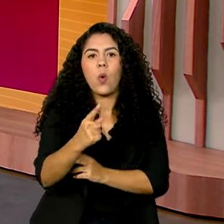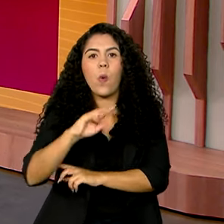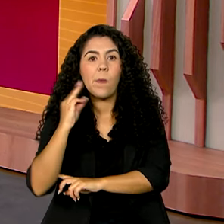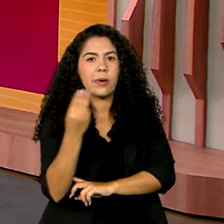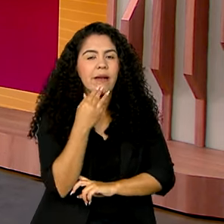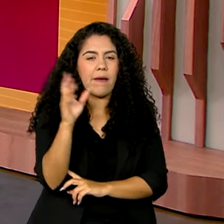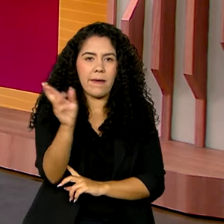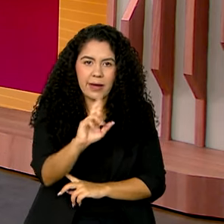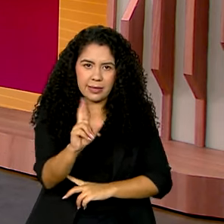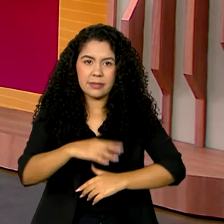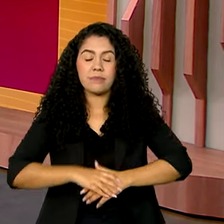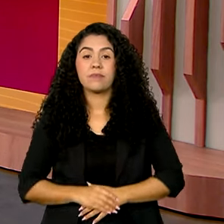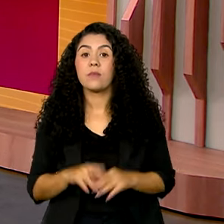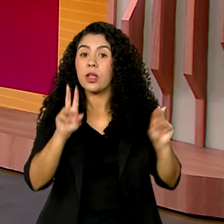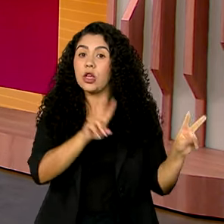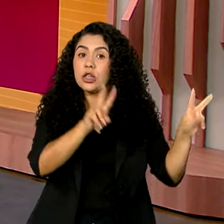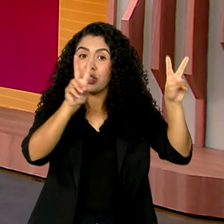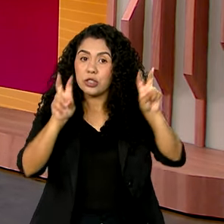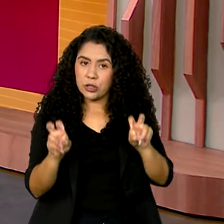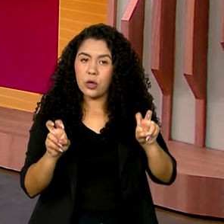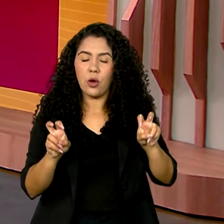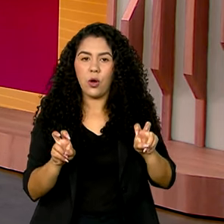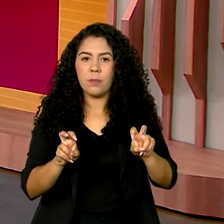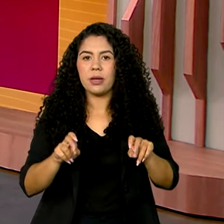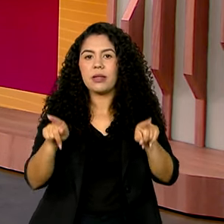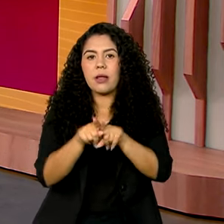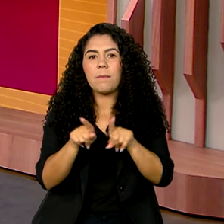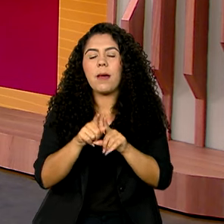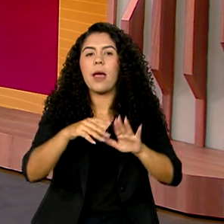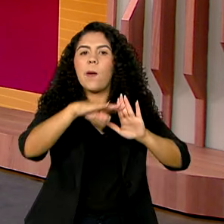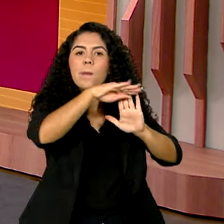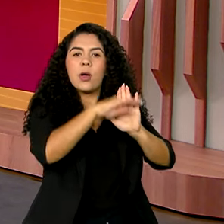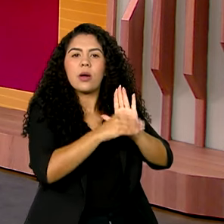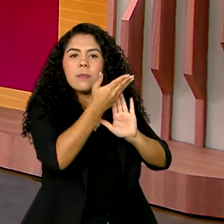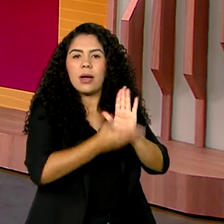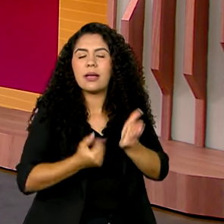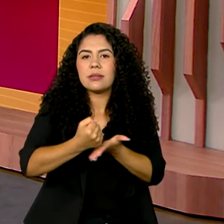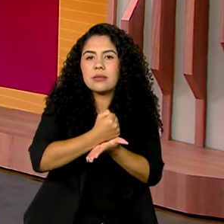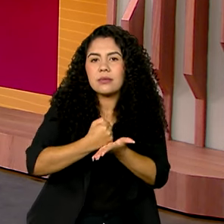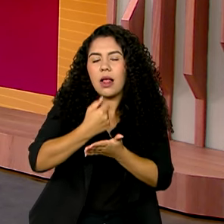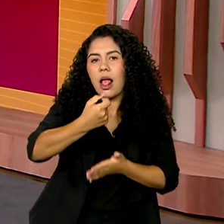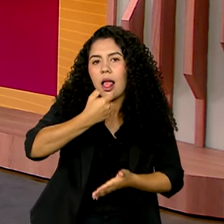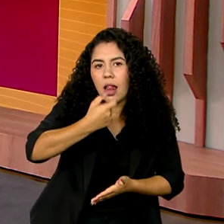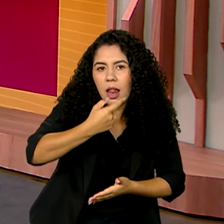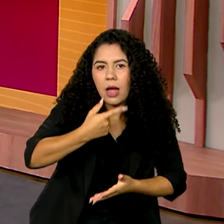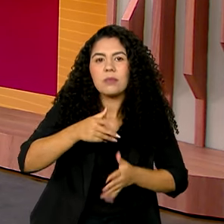1.200.000. Em relação ao programa Farmácia Popular, Goiânia já